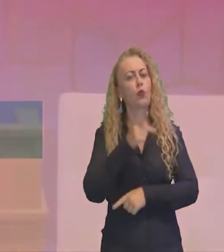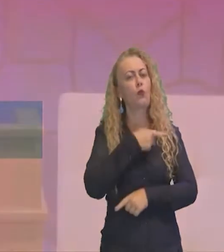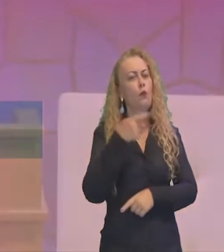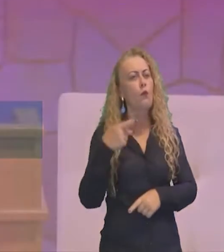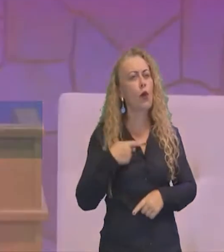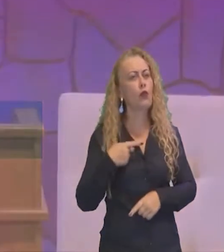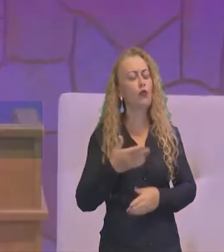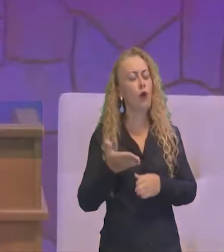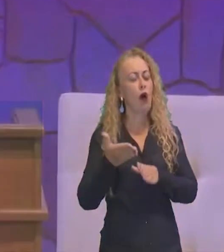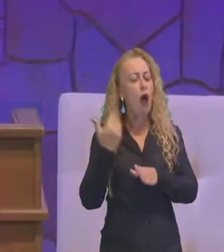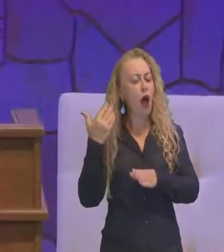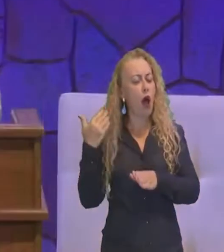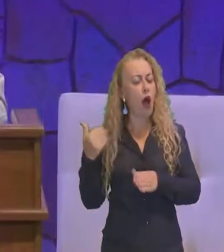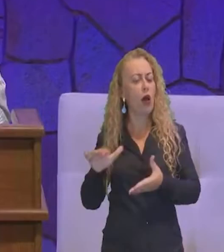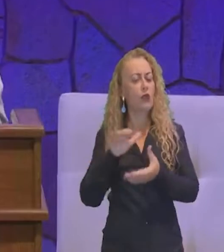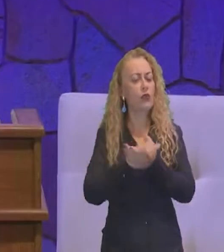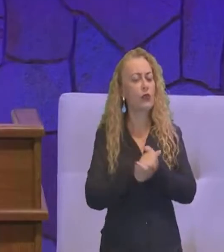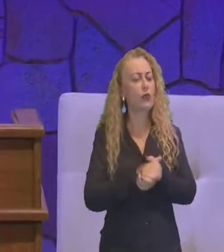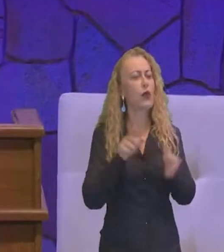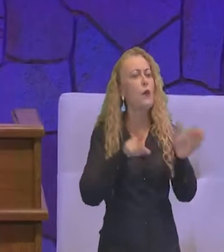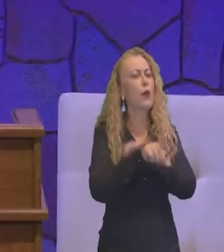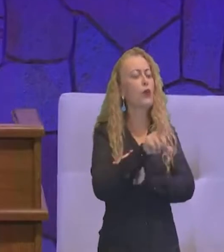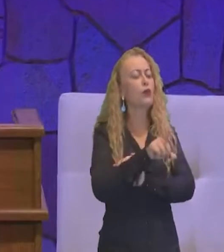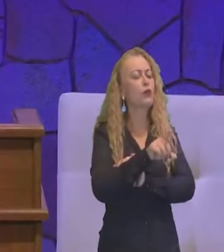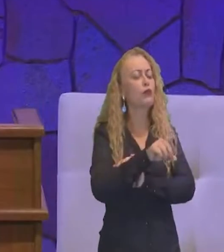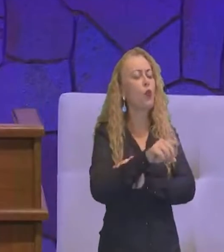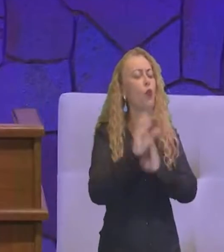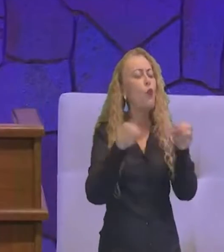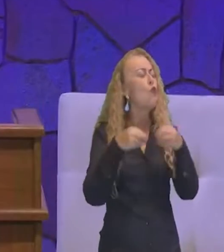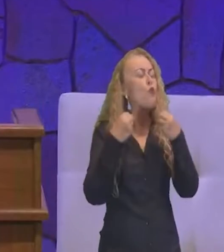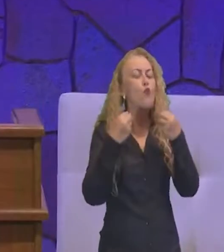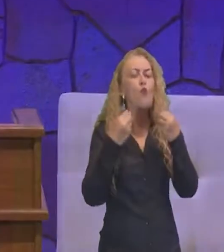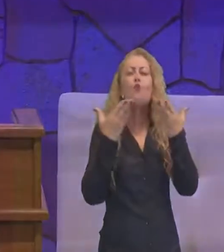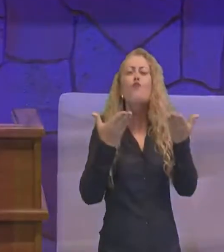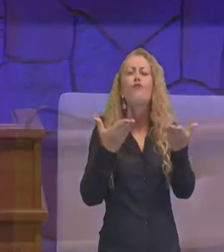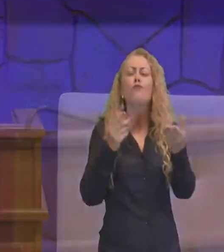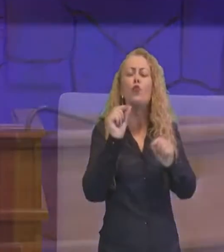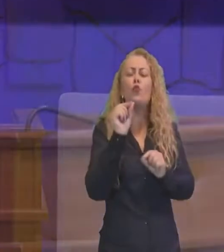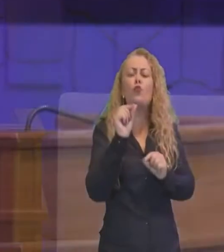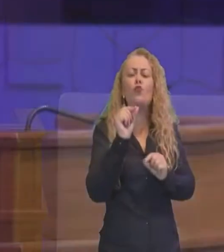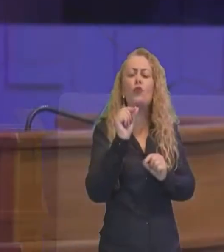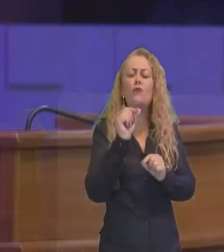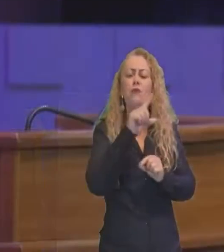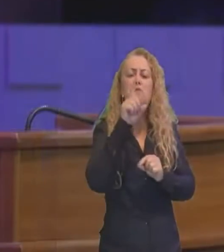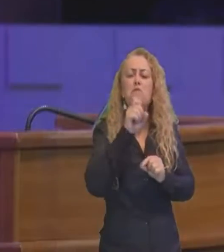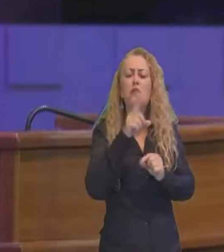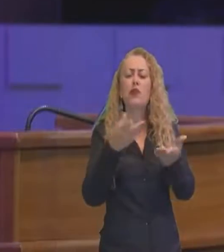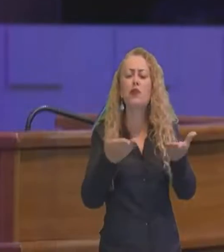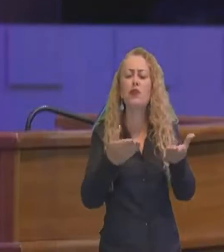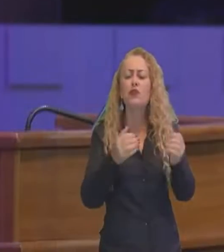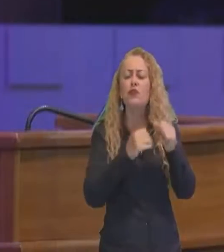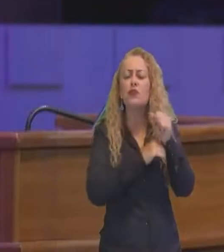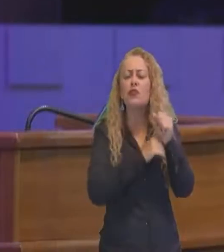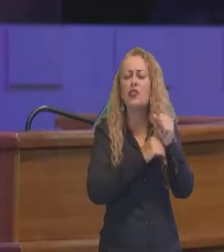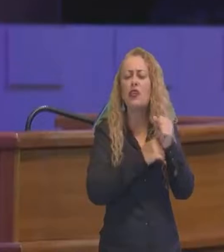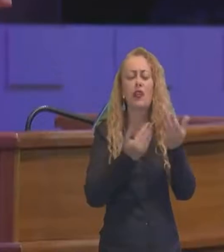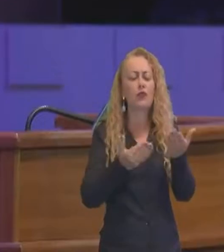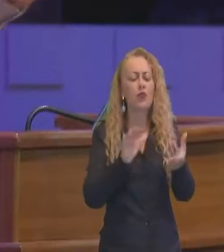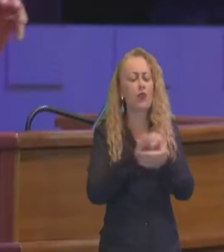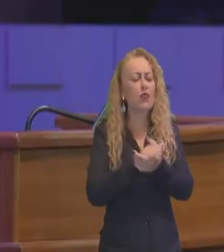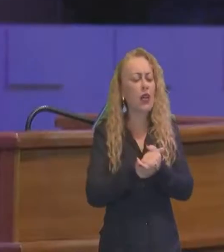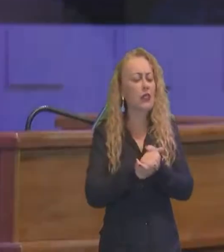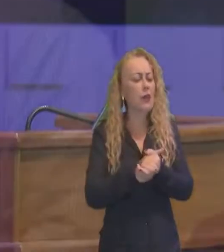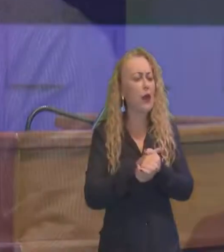de casar, eles perguntam: pastor, qual é o segredo? E o segredo é esse: é Jesus Cristo. É